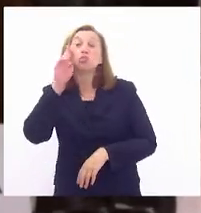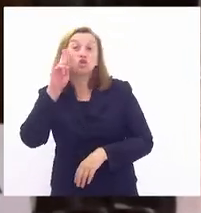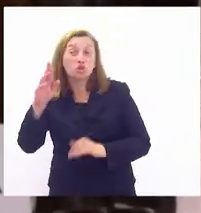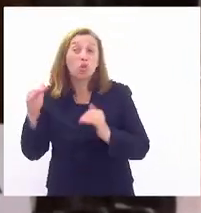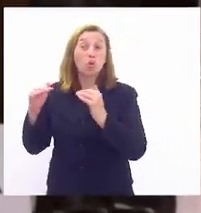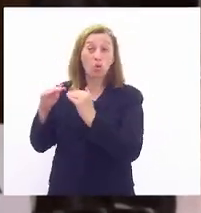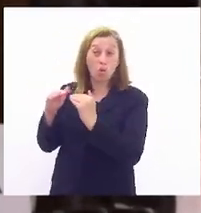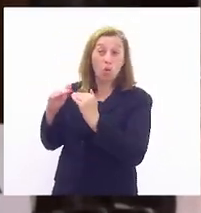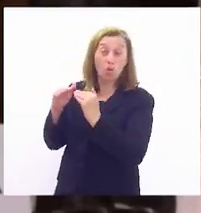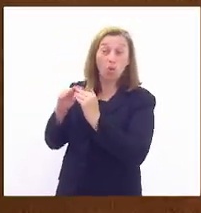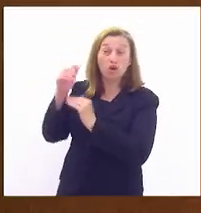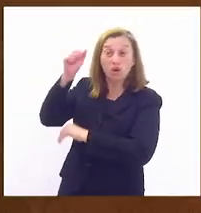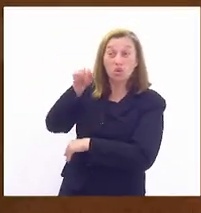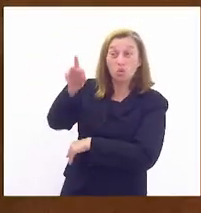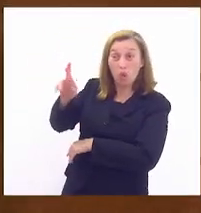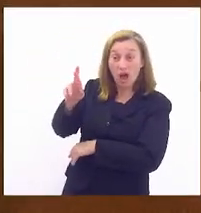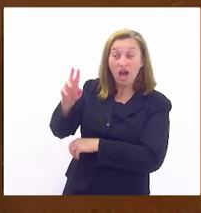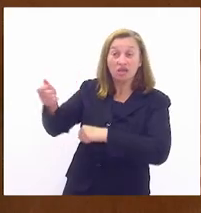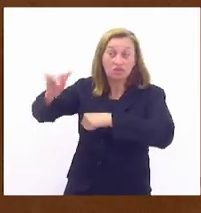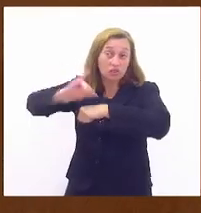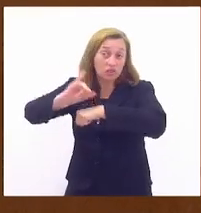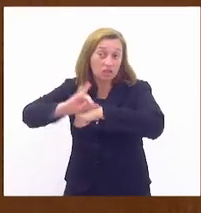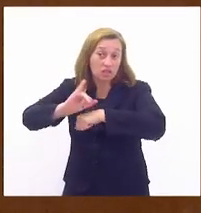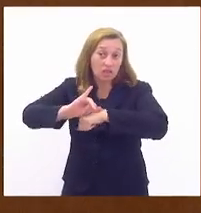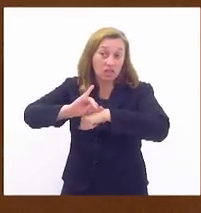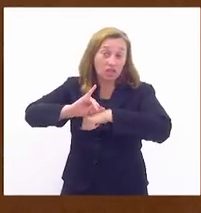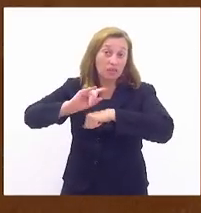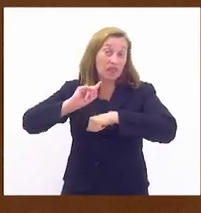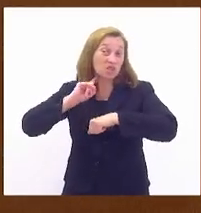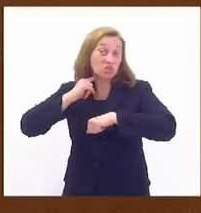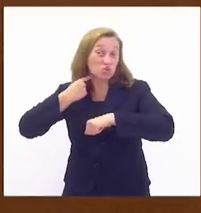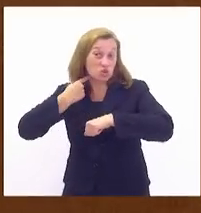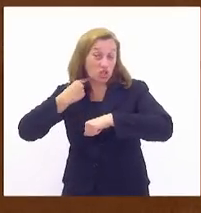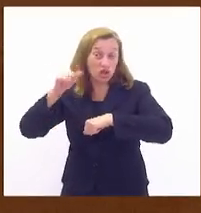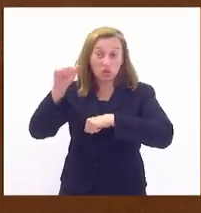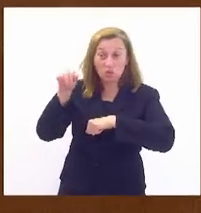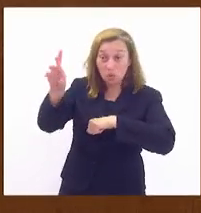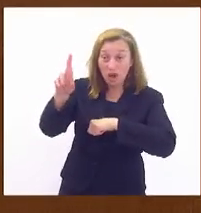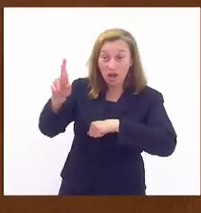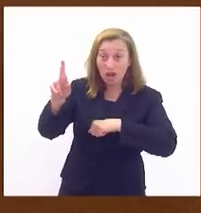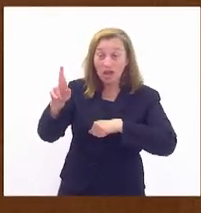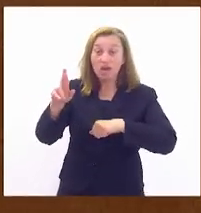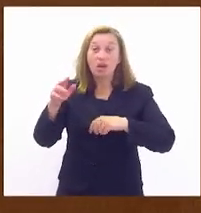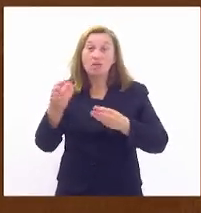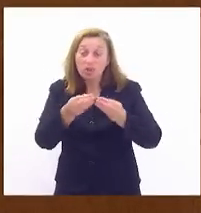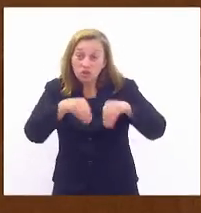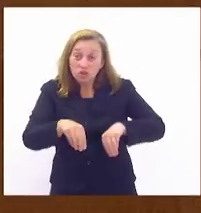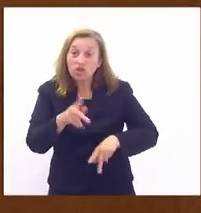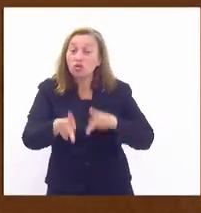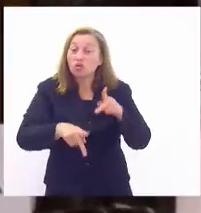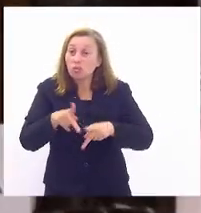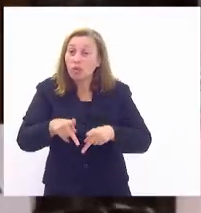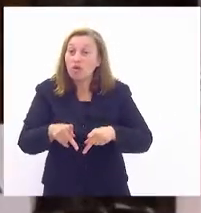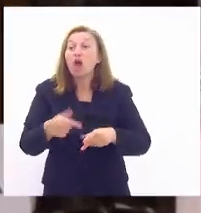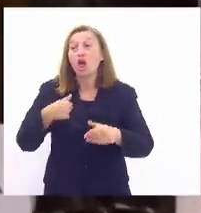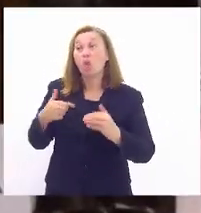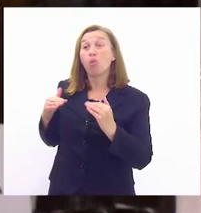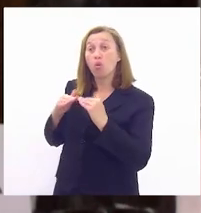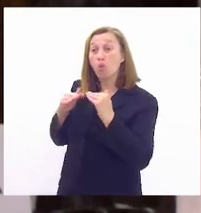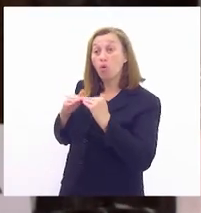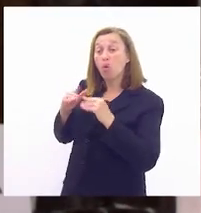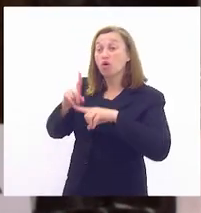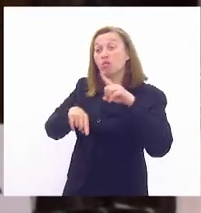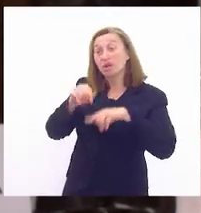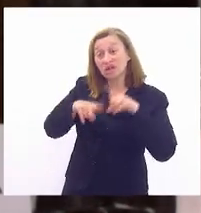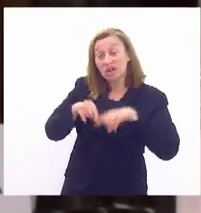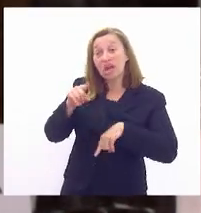ar, Volta Redonda, a poluição aos partículas sedimentares, a tormenta prejudica a população? Eu concordo que a material particulado é